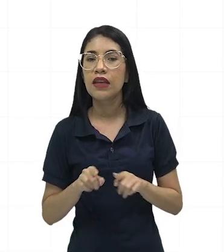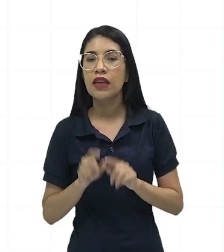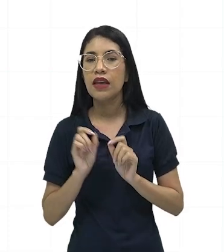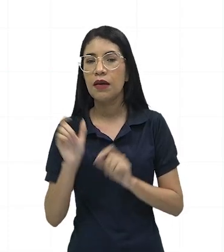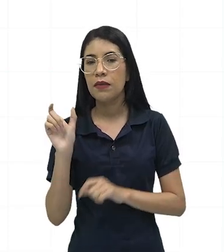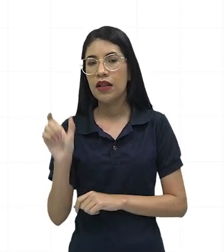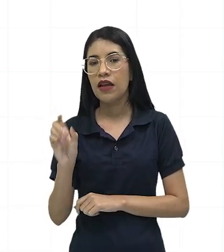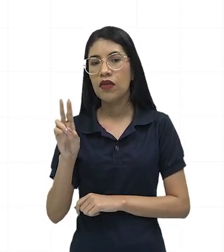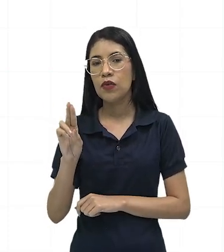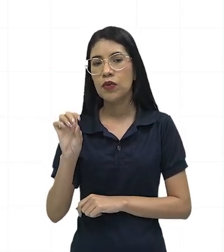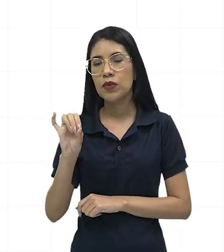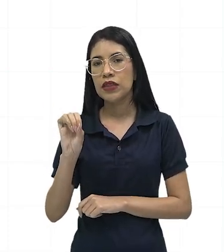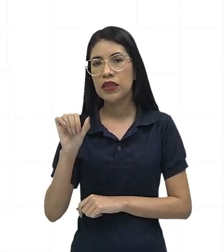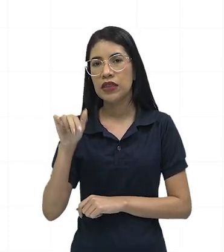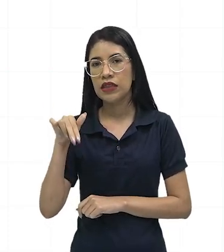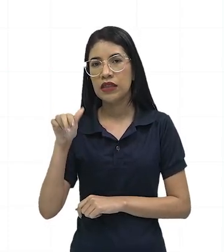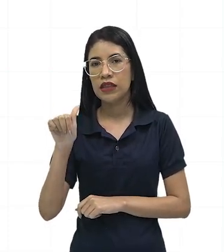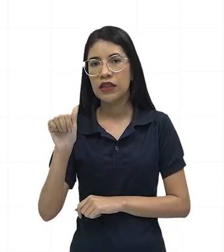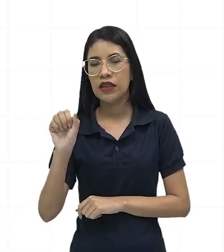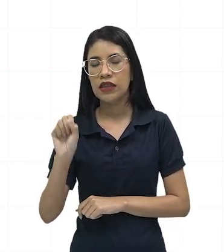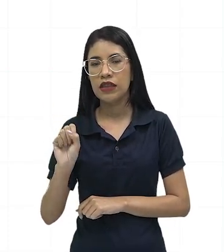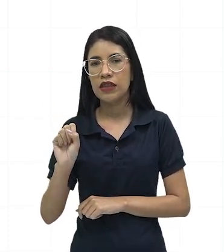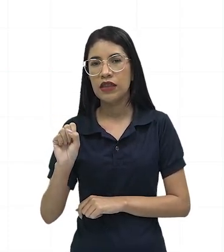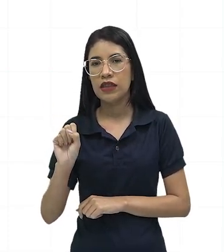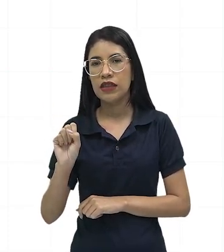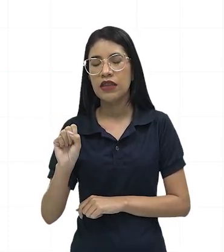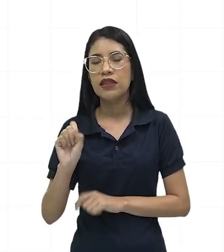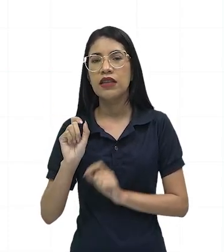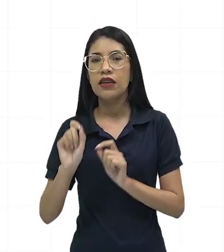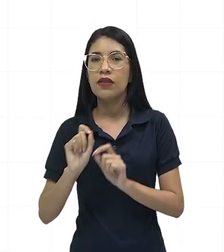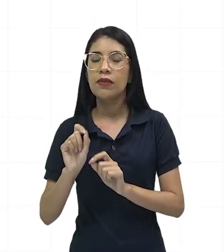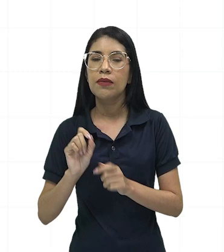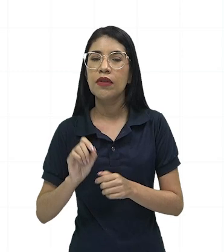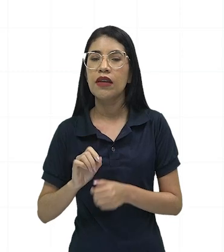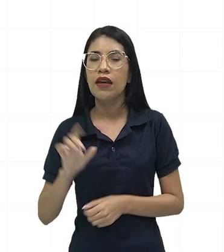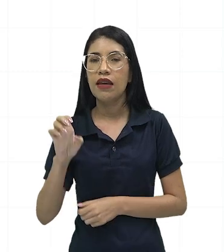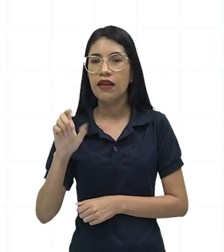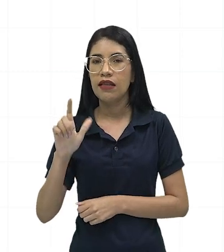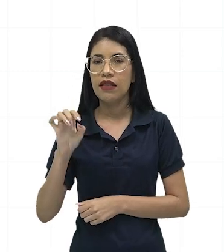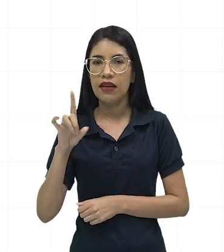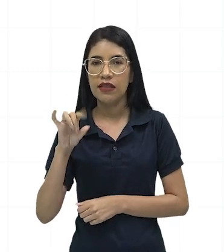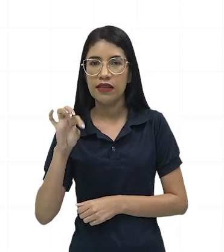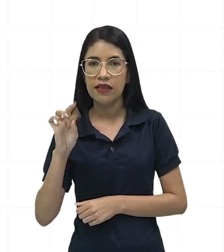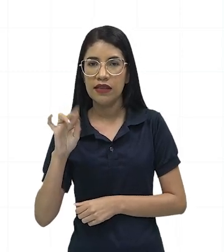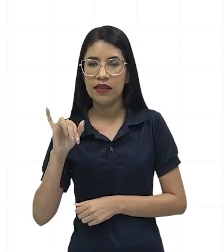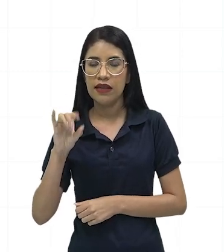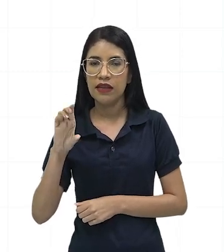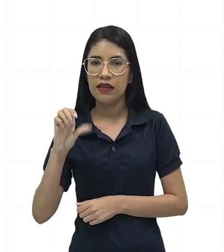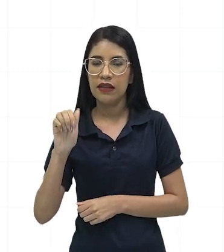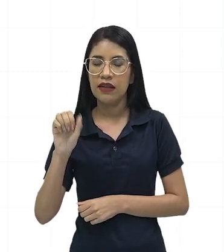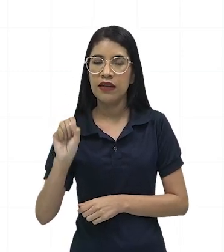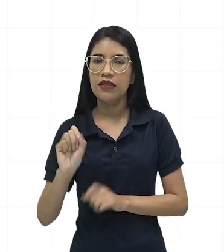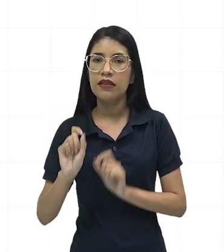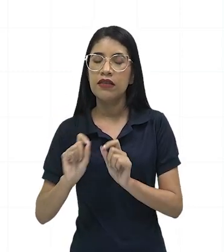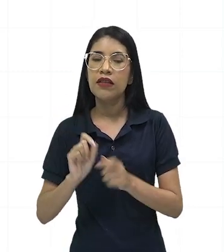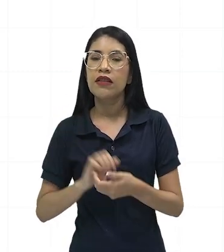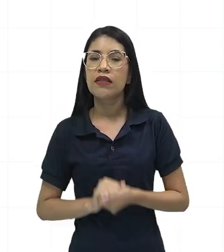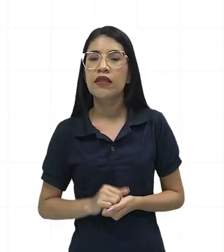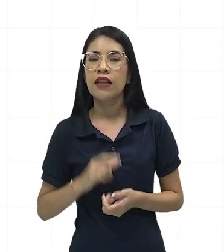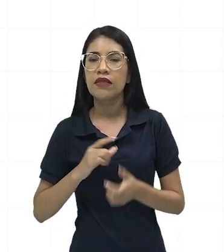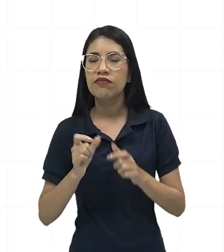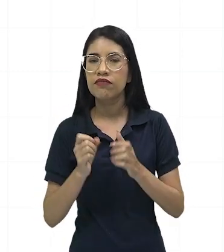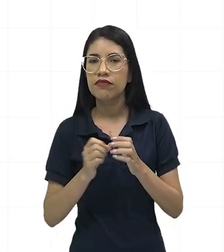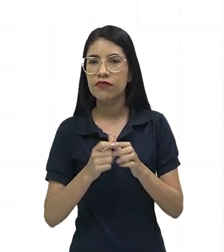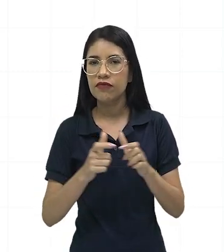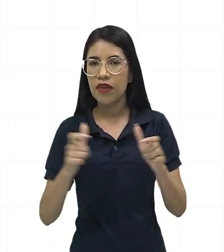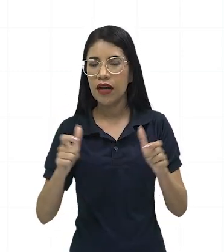termo usinas elétricas abrange todos os tipos de usinas que